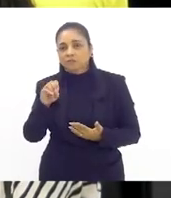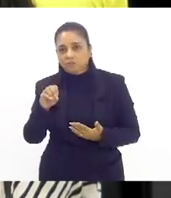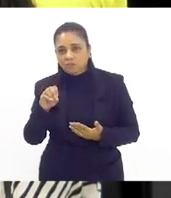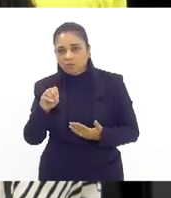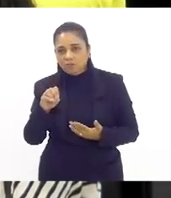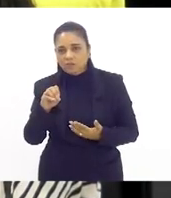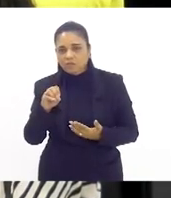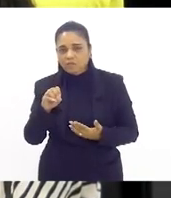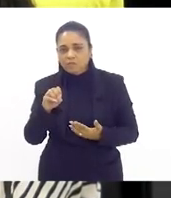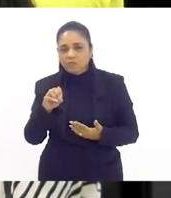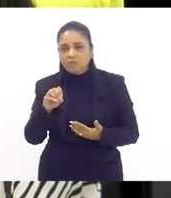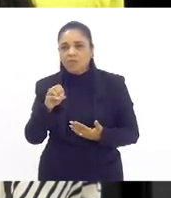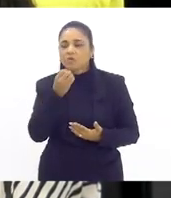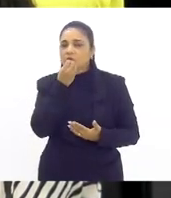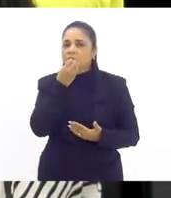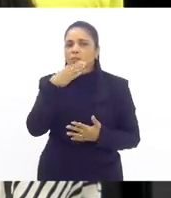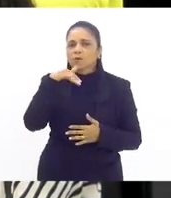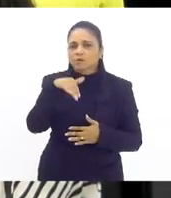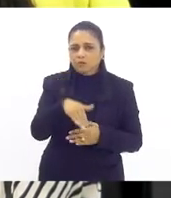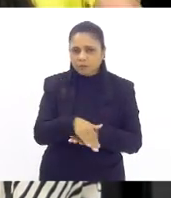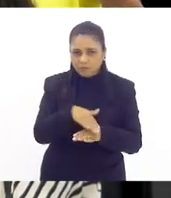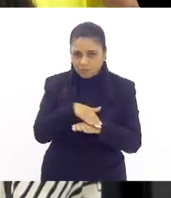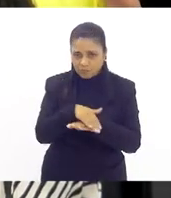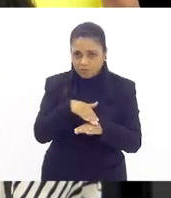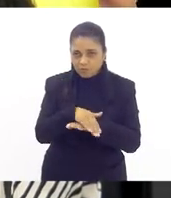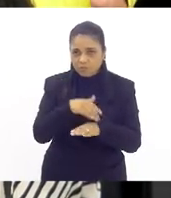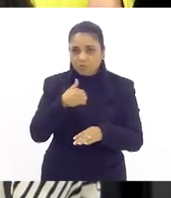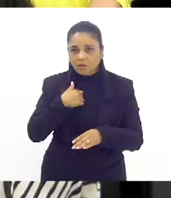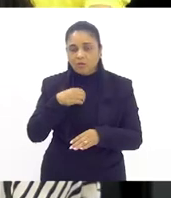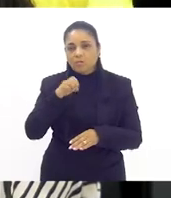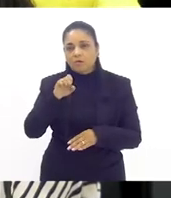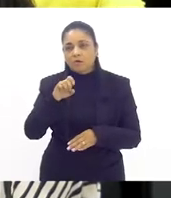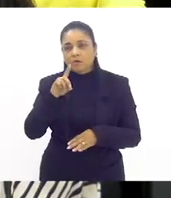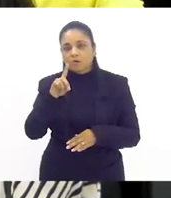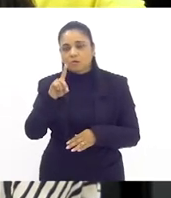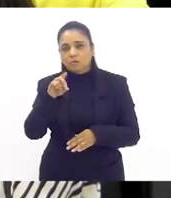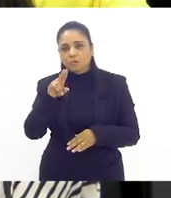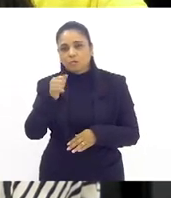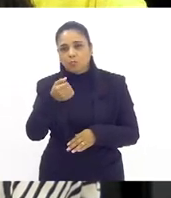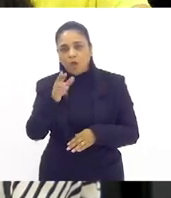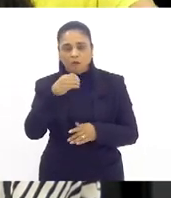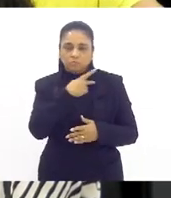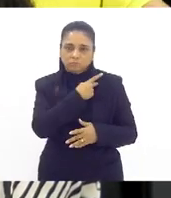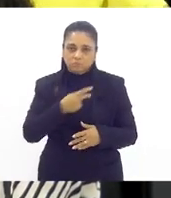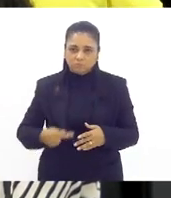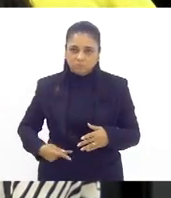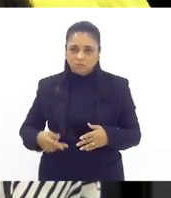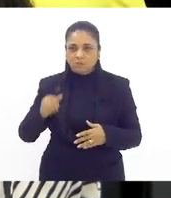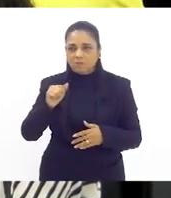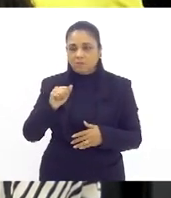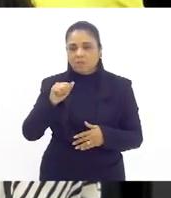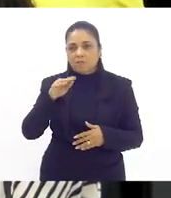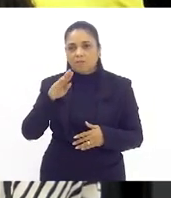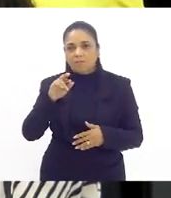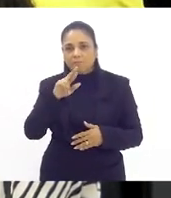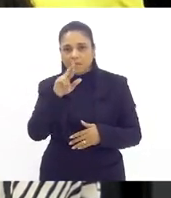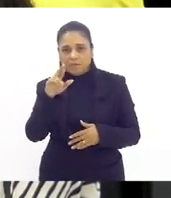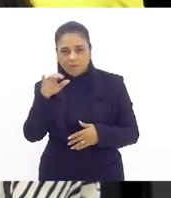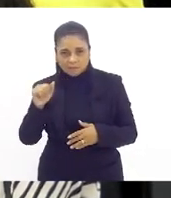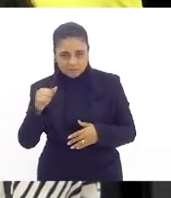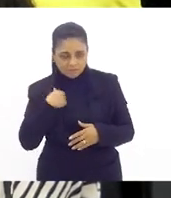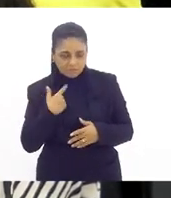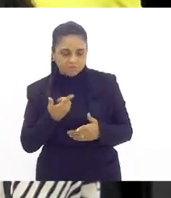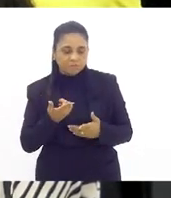depois a Flávia Olá boa noite Boa noite a todos eu sou Eduardo AIDS presidente da abrace que Associação Brasileira de cineastas do Rio de Janeiro